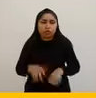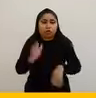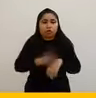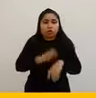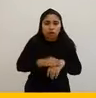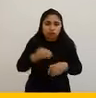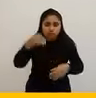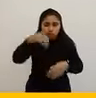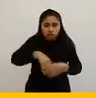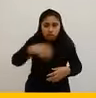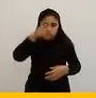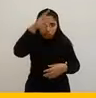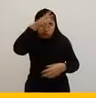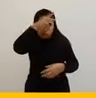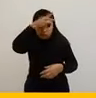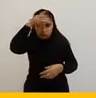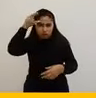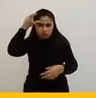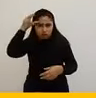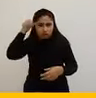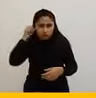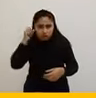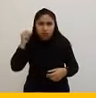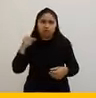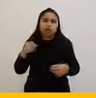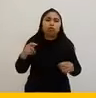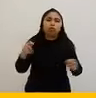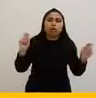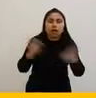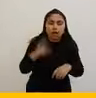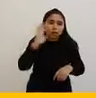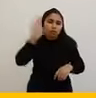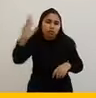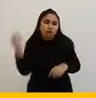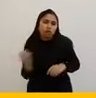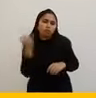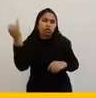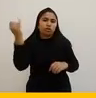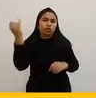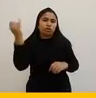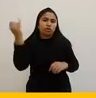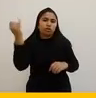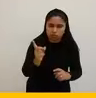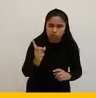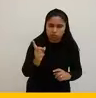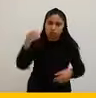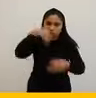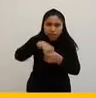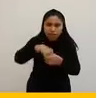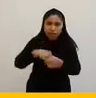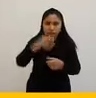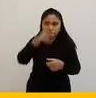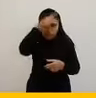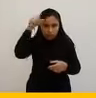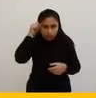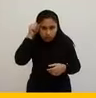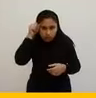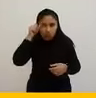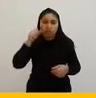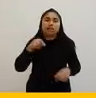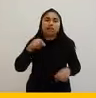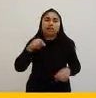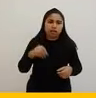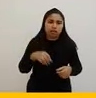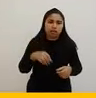prefeitura, os serviços que vão se tornar também essenciais nesse momento. Então, aguardem igrejas e servidores